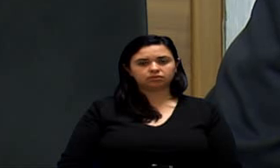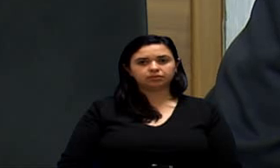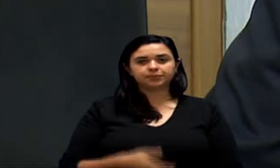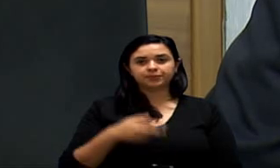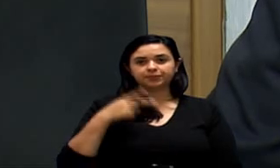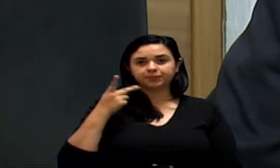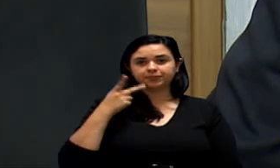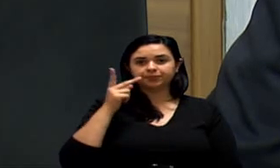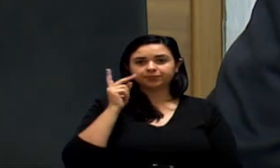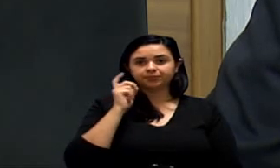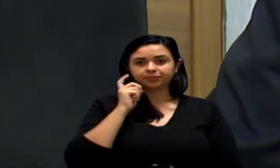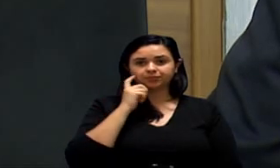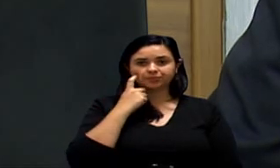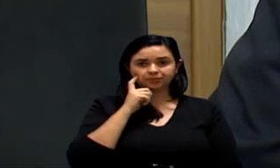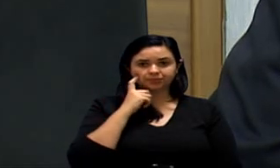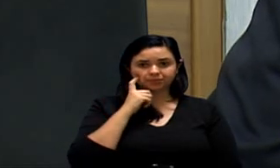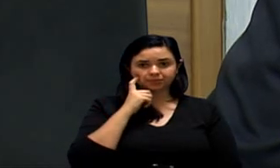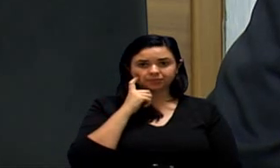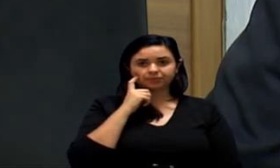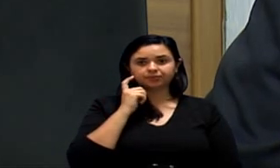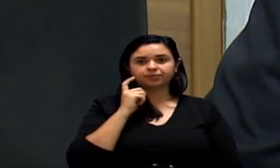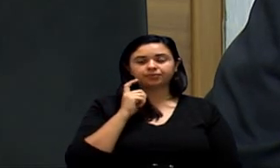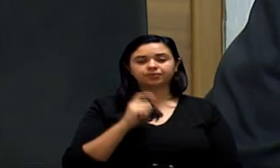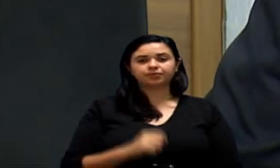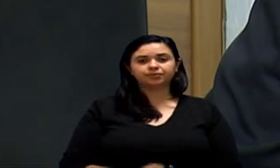Vereador Caio, o voto.